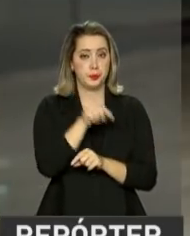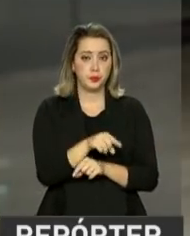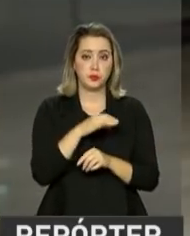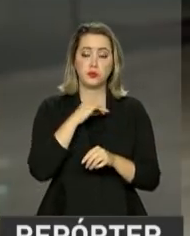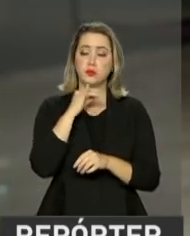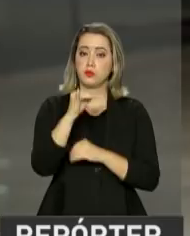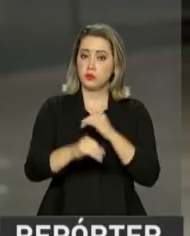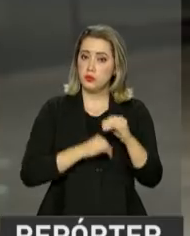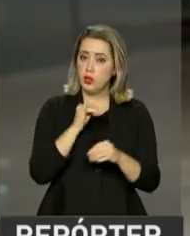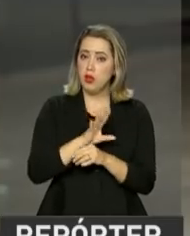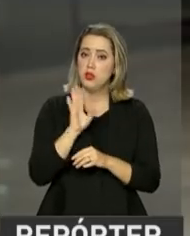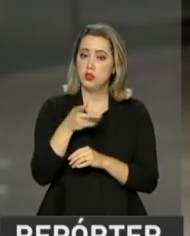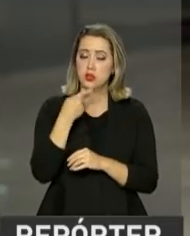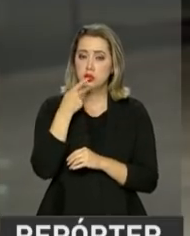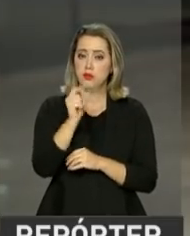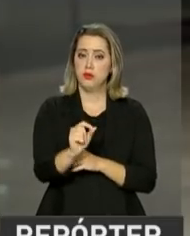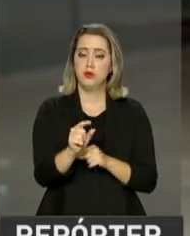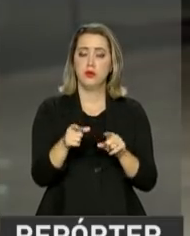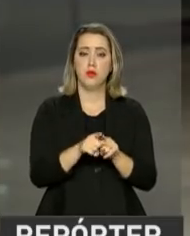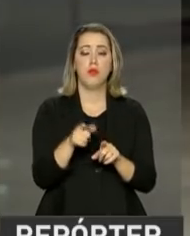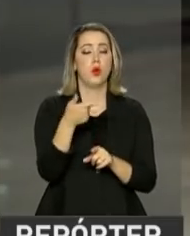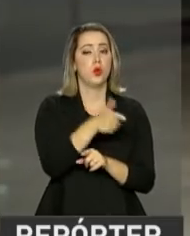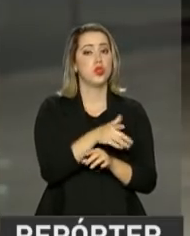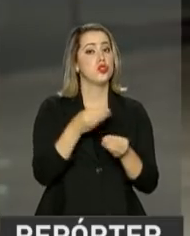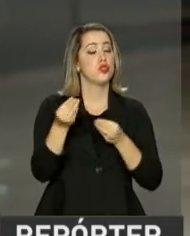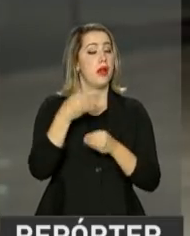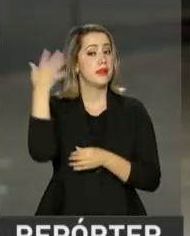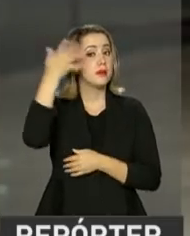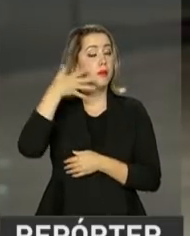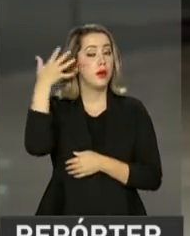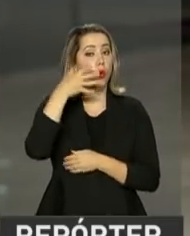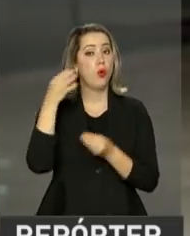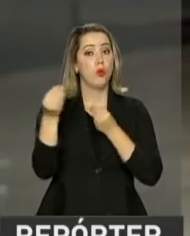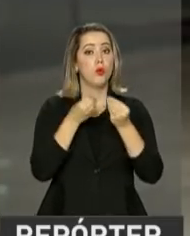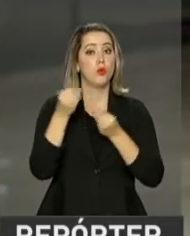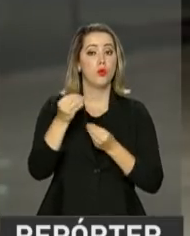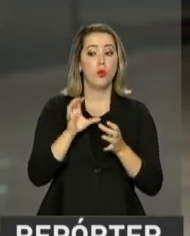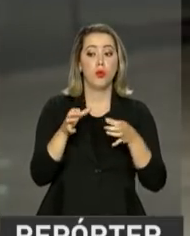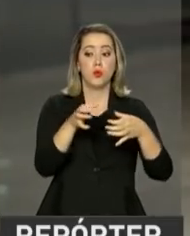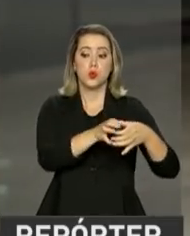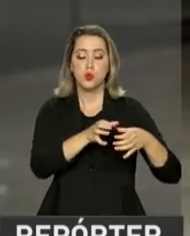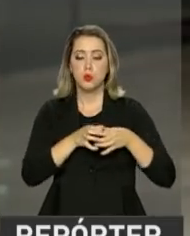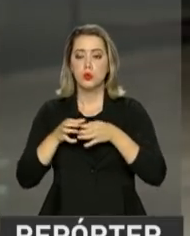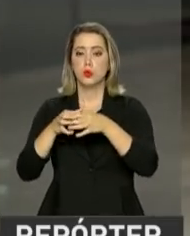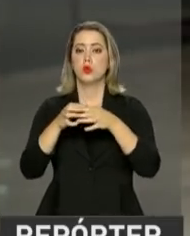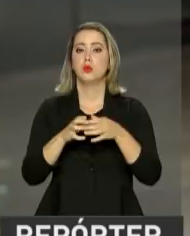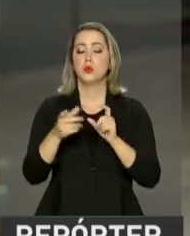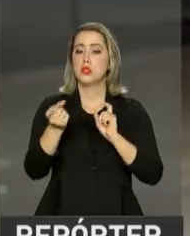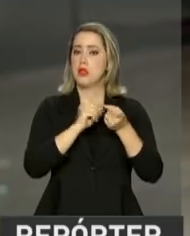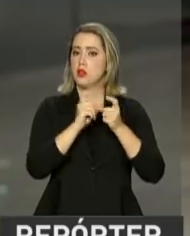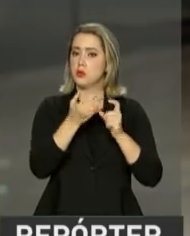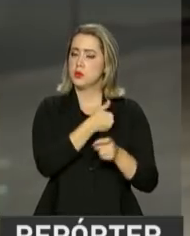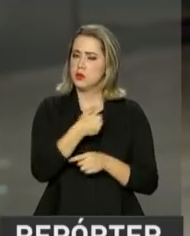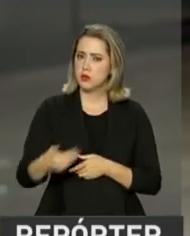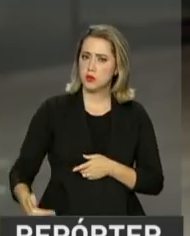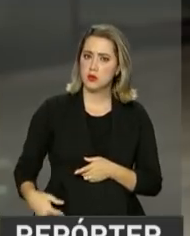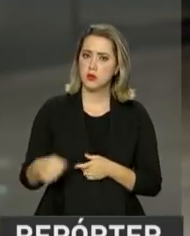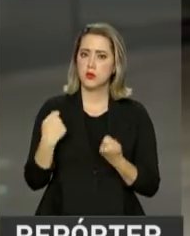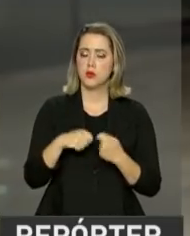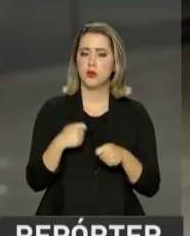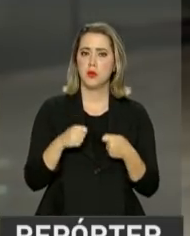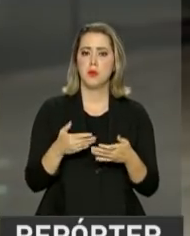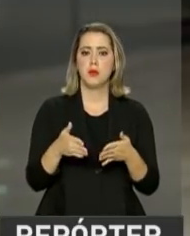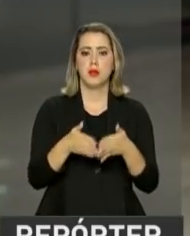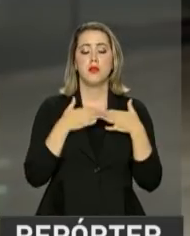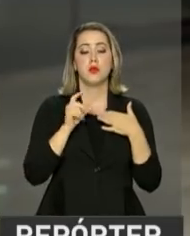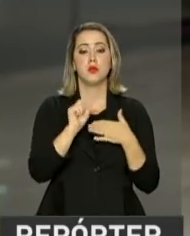Institucional disse que já repassou orientações aos órgãos da Administração Pública Federal para